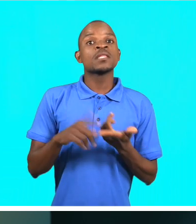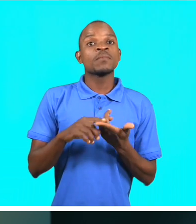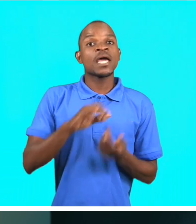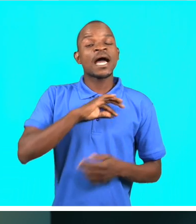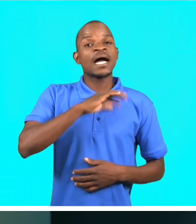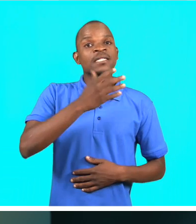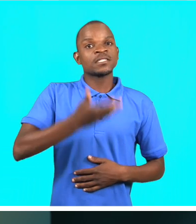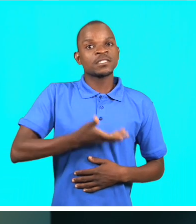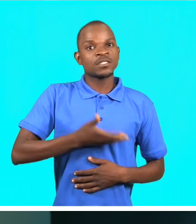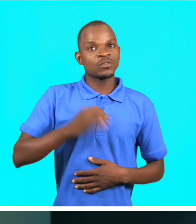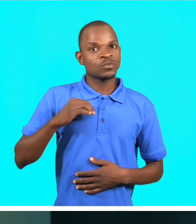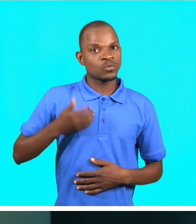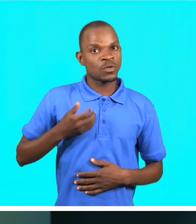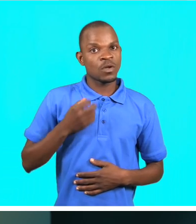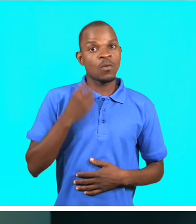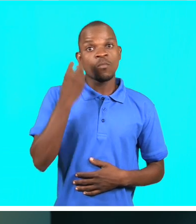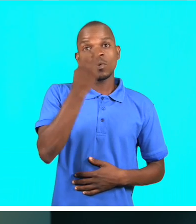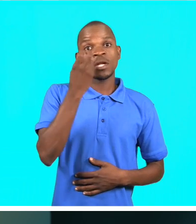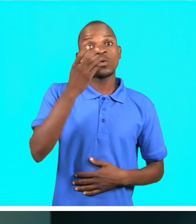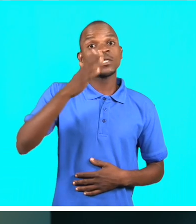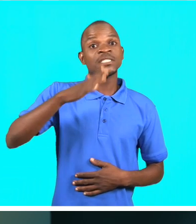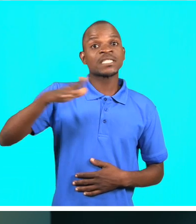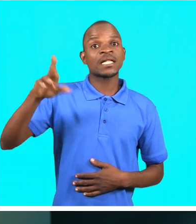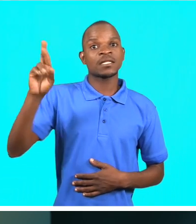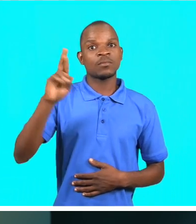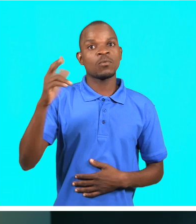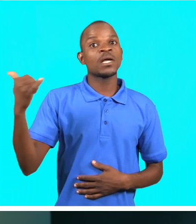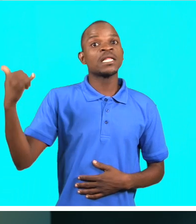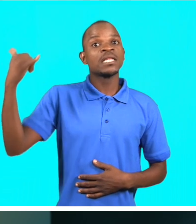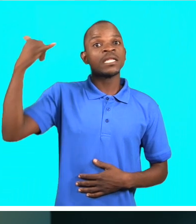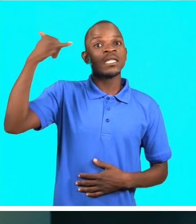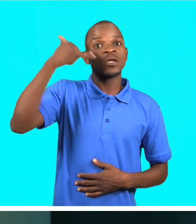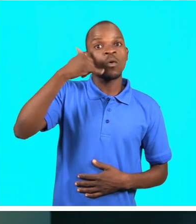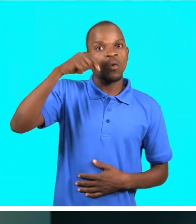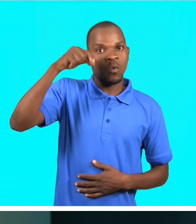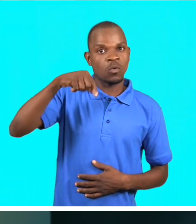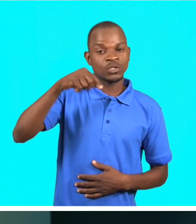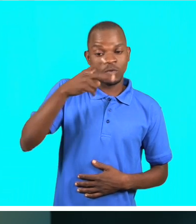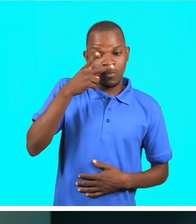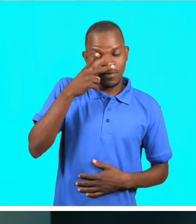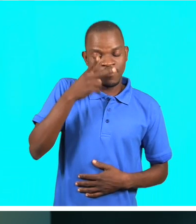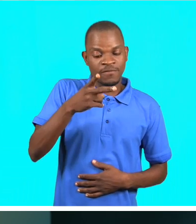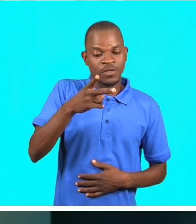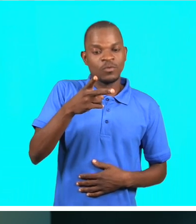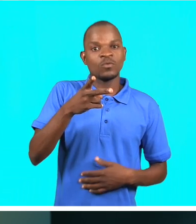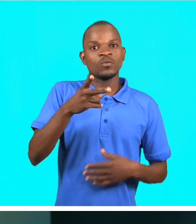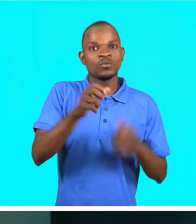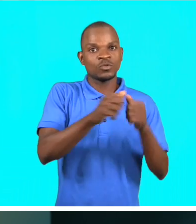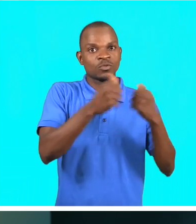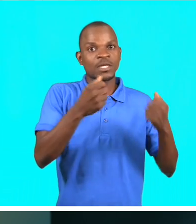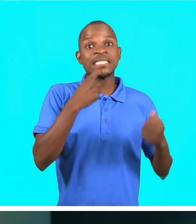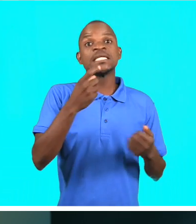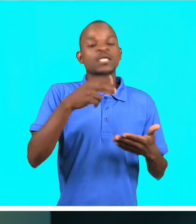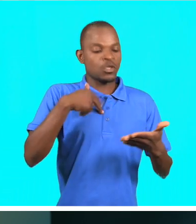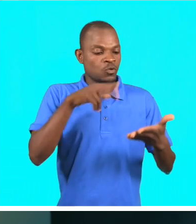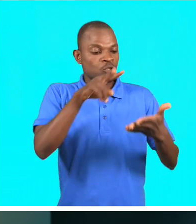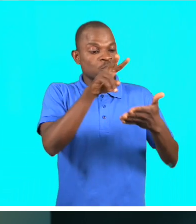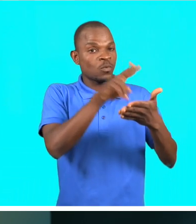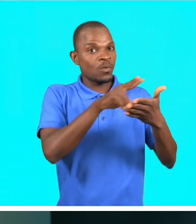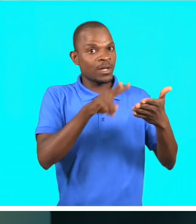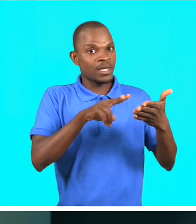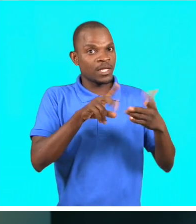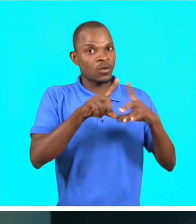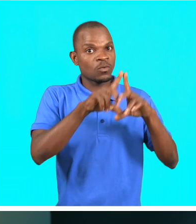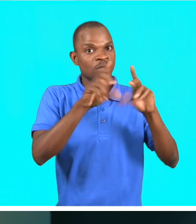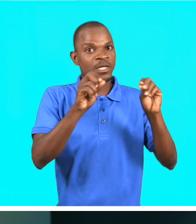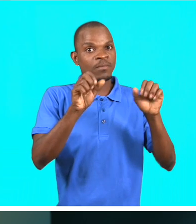A senhora Procuradora-Geral da República ligou a mim quando viu no jornal. Estou a ler aqui uma coisa no jornal